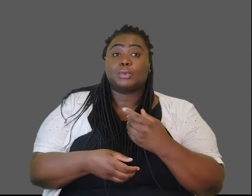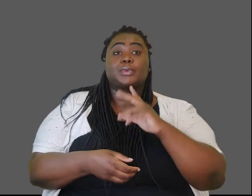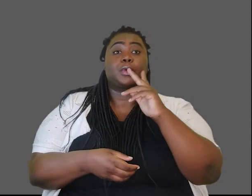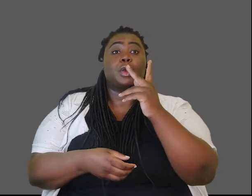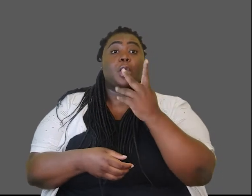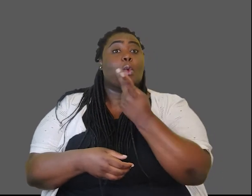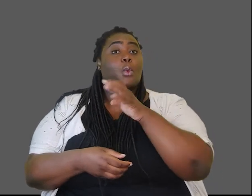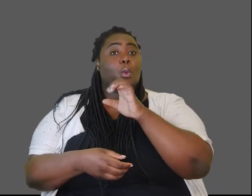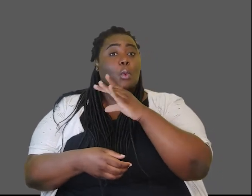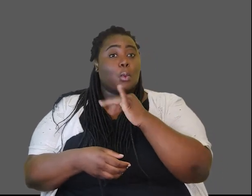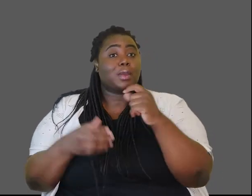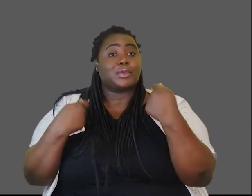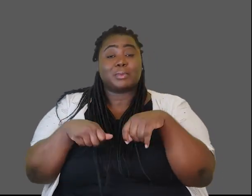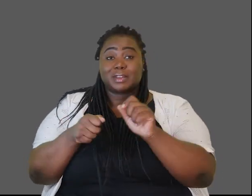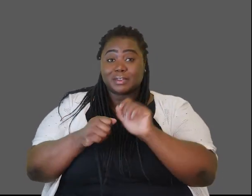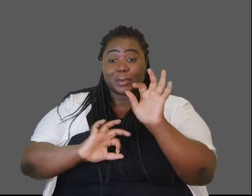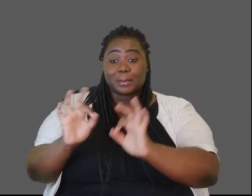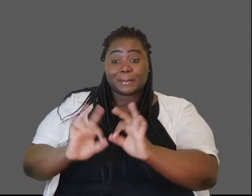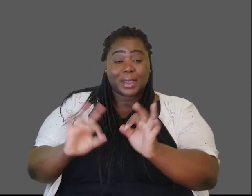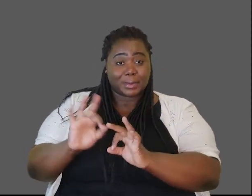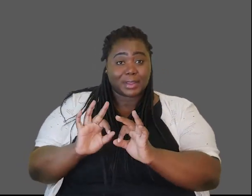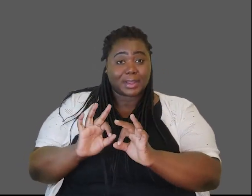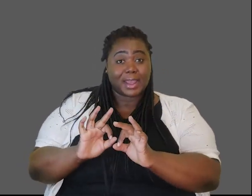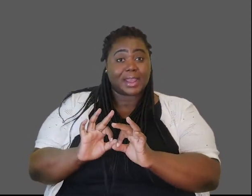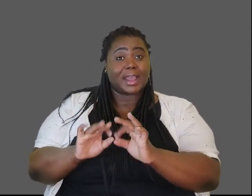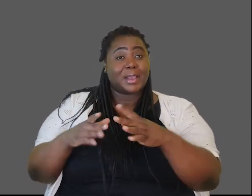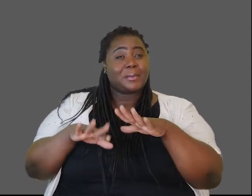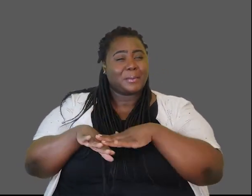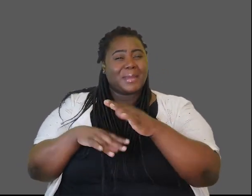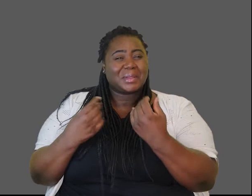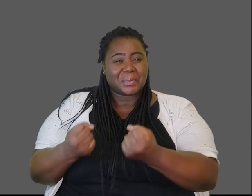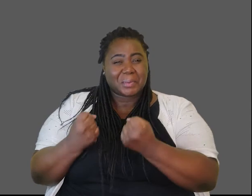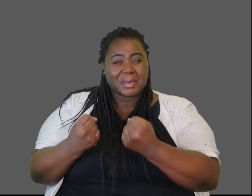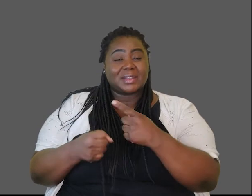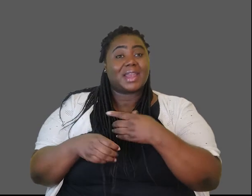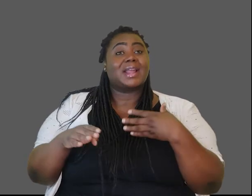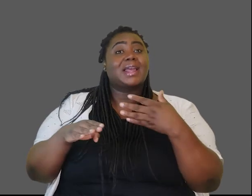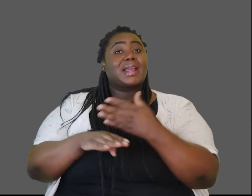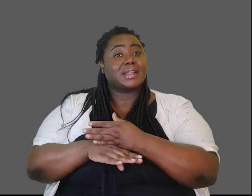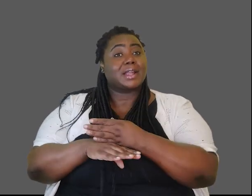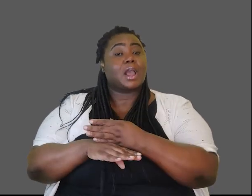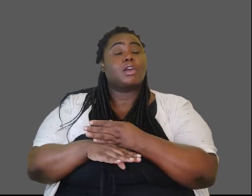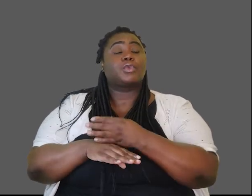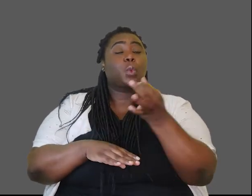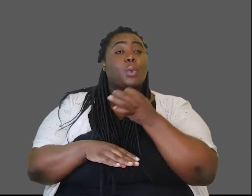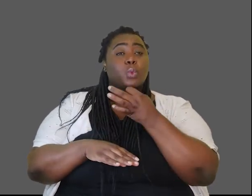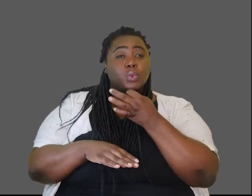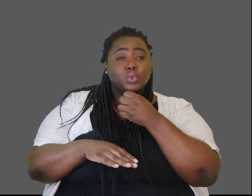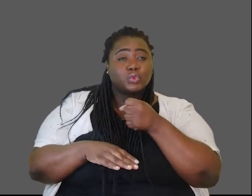S precisava, o ritual de preparar o Repórter S era um pouco mais pesado, eles entraram com notícias